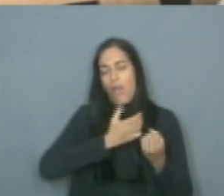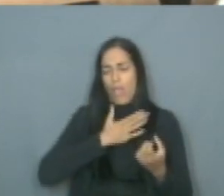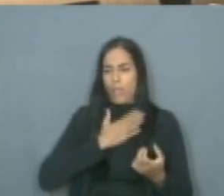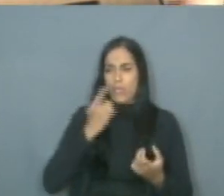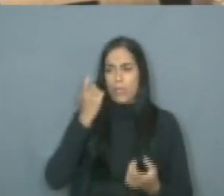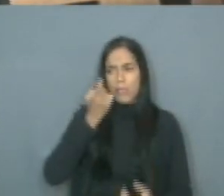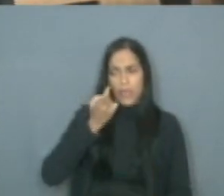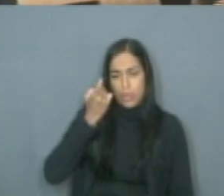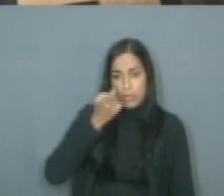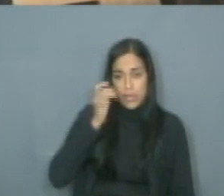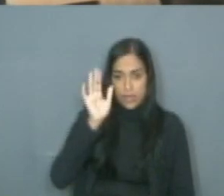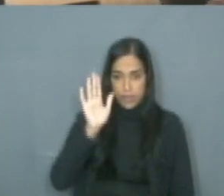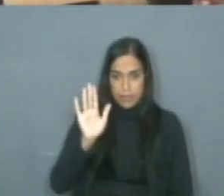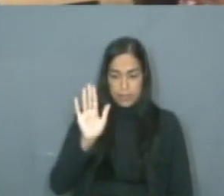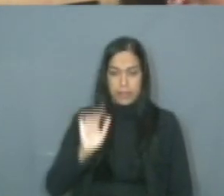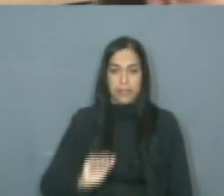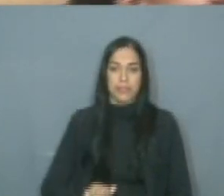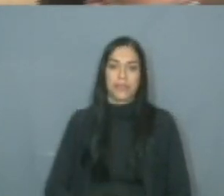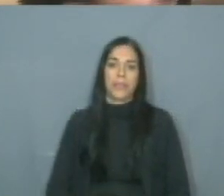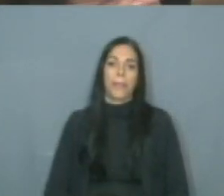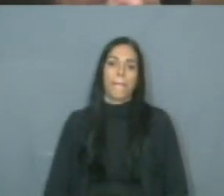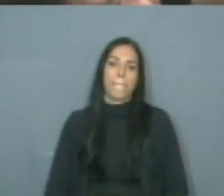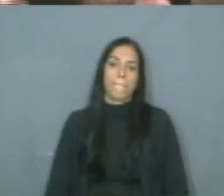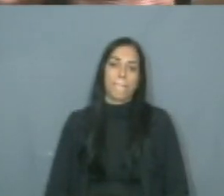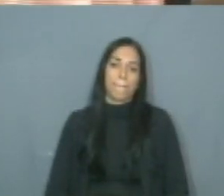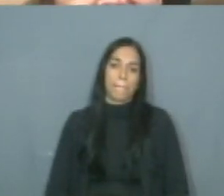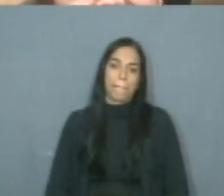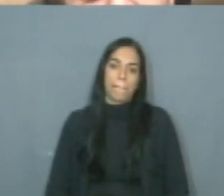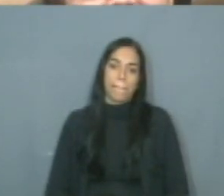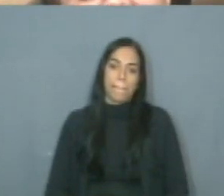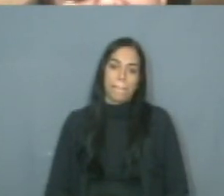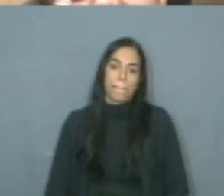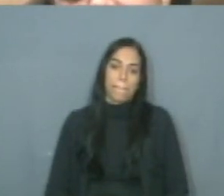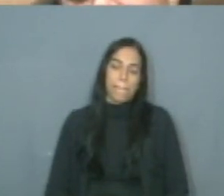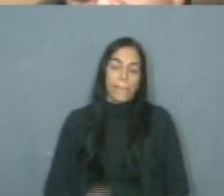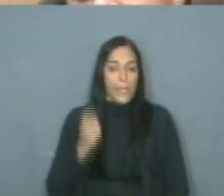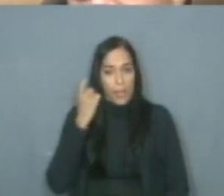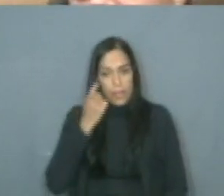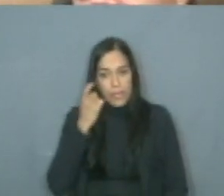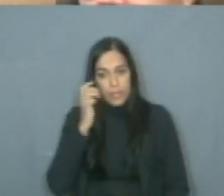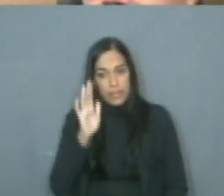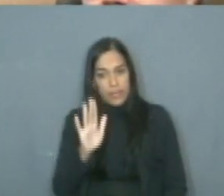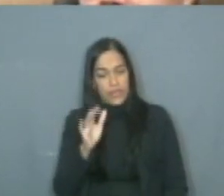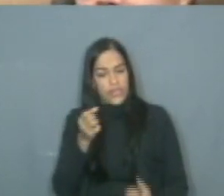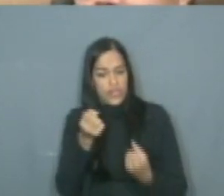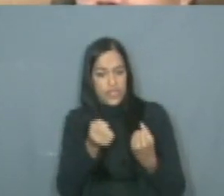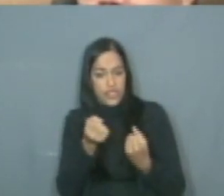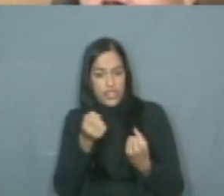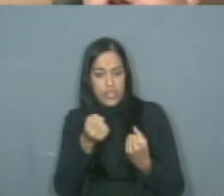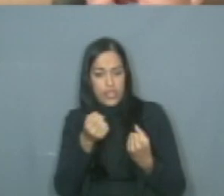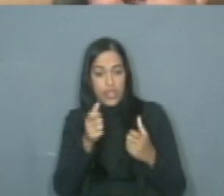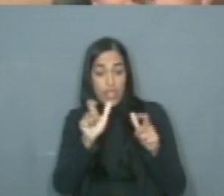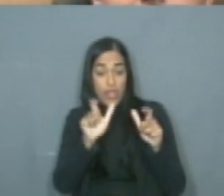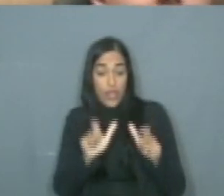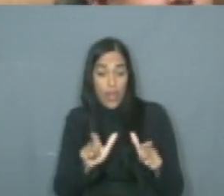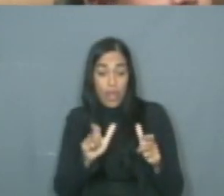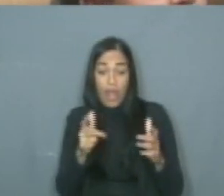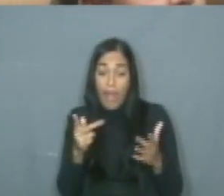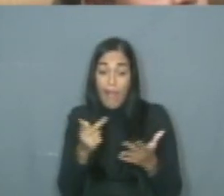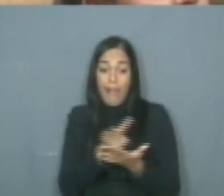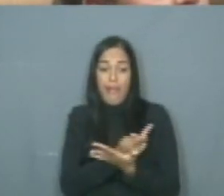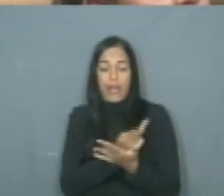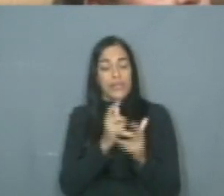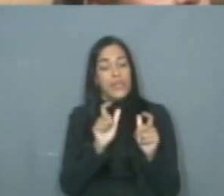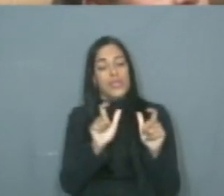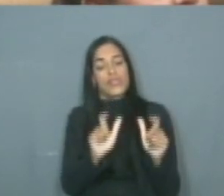Por quê? O que acontece? Porque, em tese, você está estacionado num lugar irregular, e esse